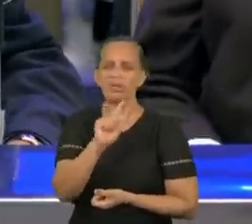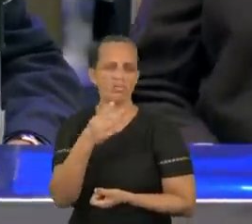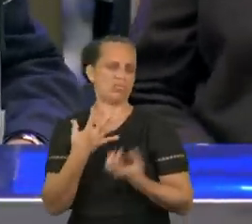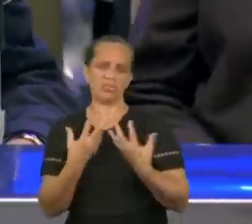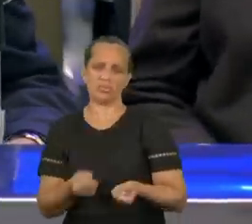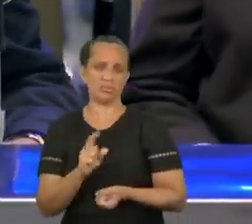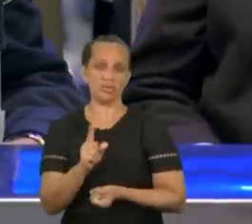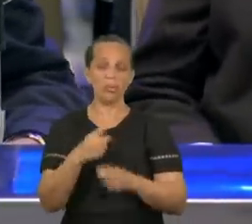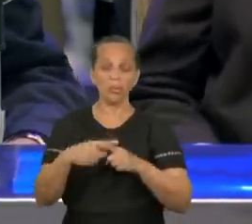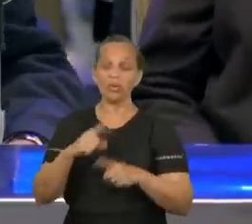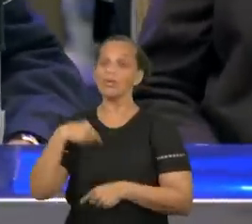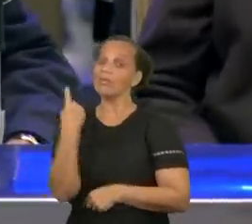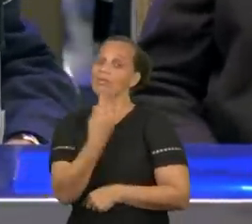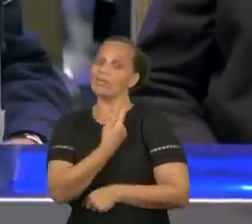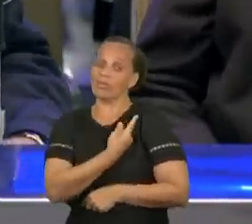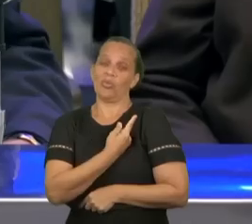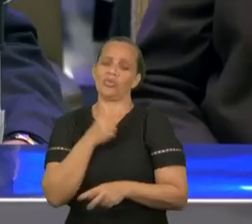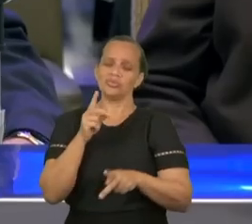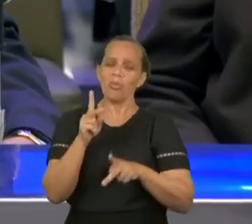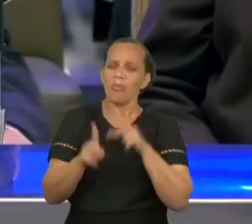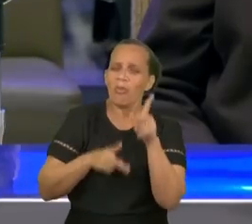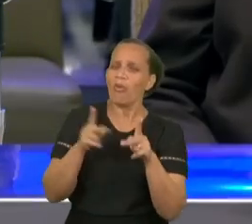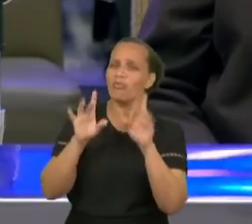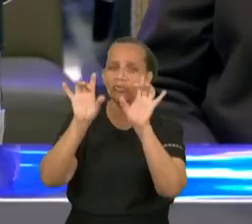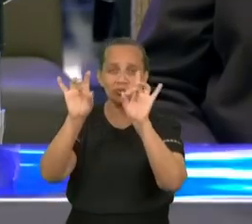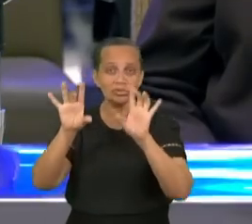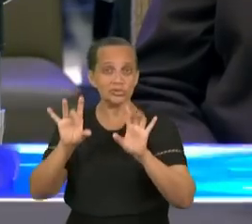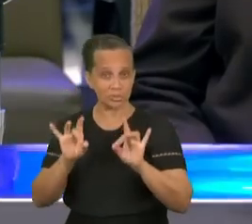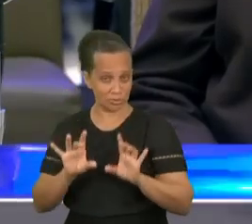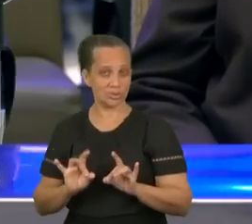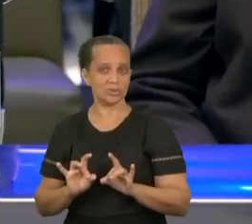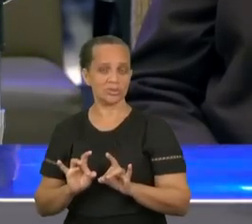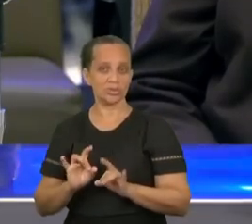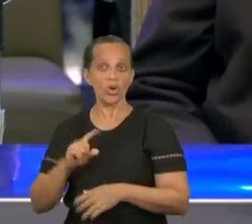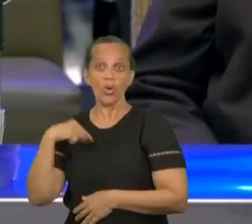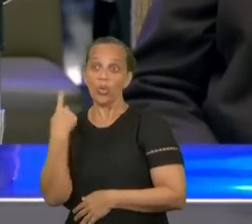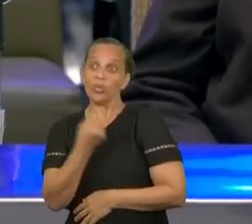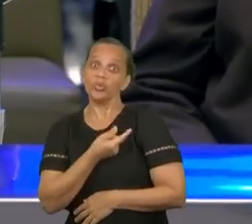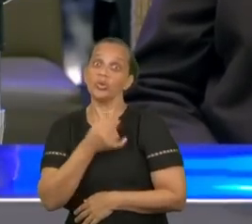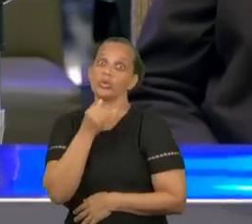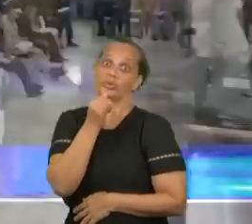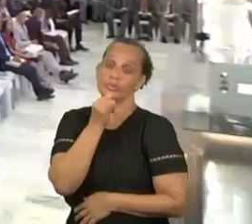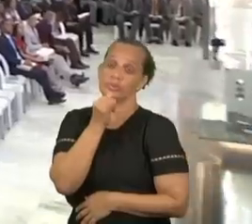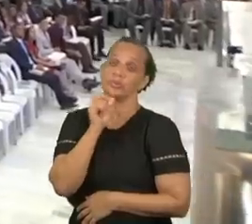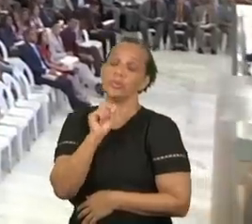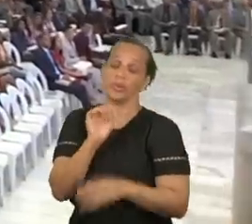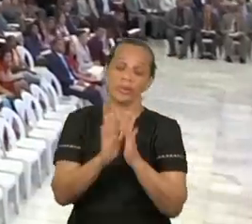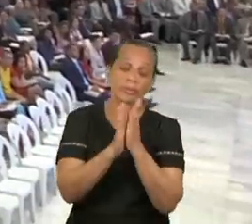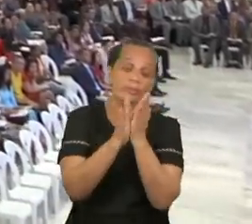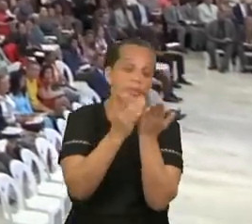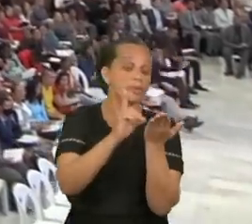Zeloso de boas obras o nosso modelo está aqui irmãos na palavra